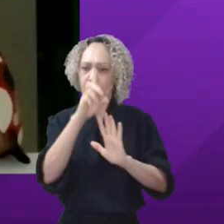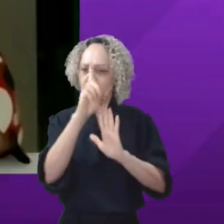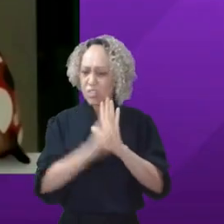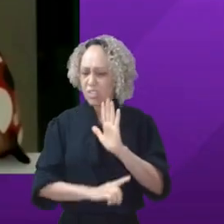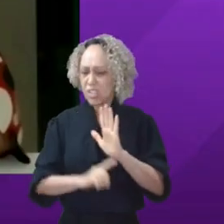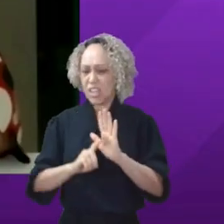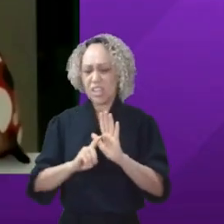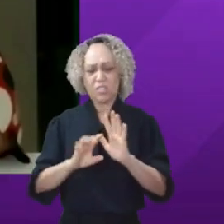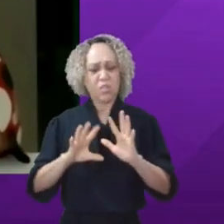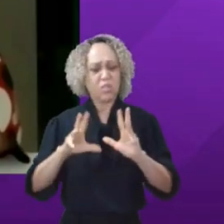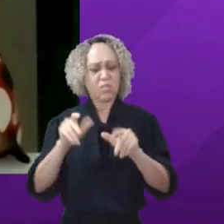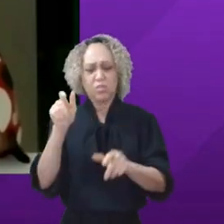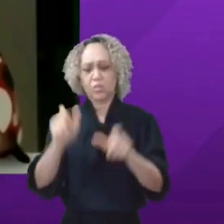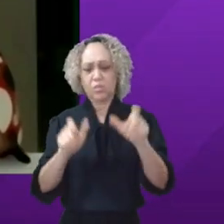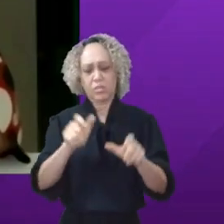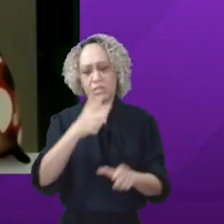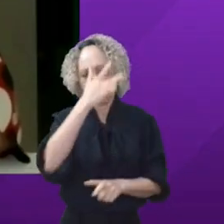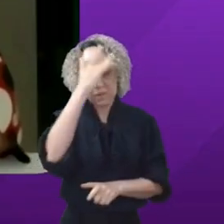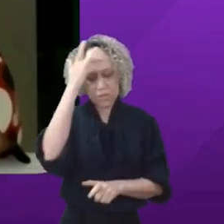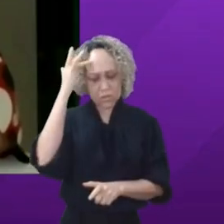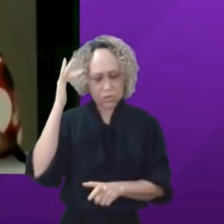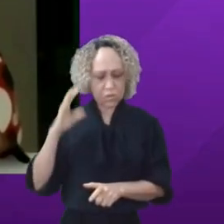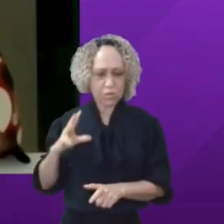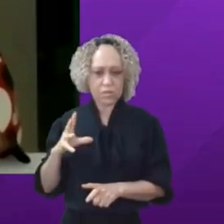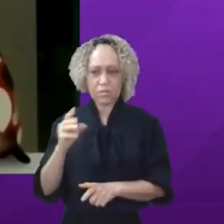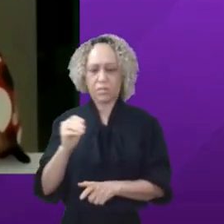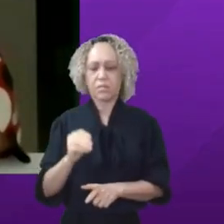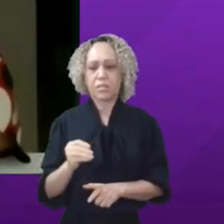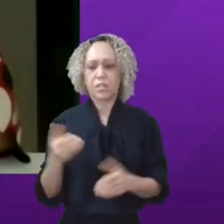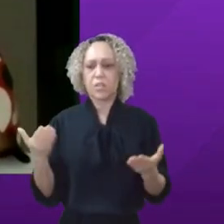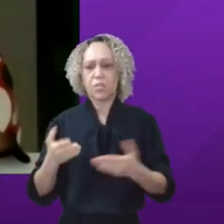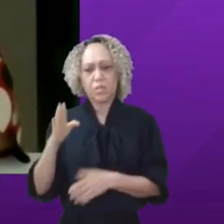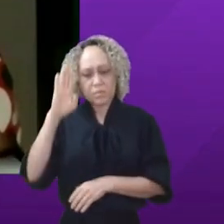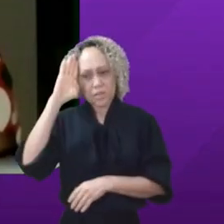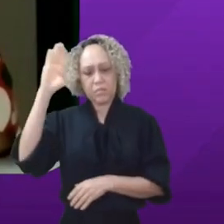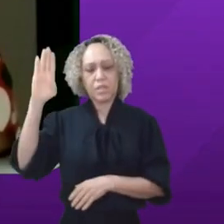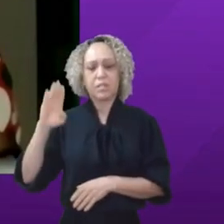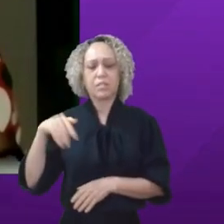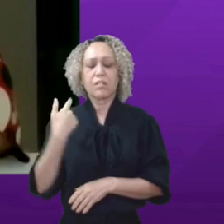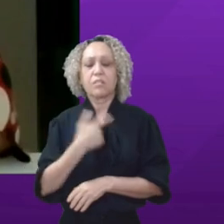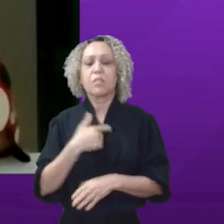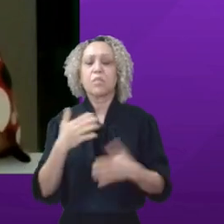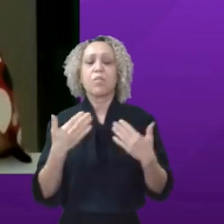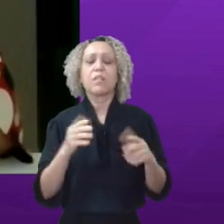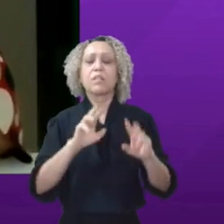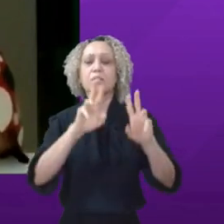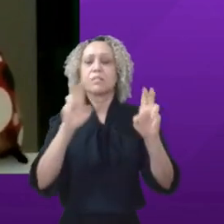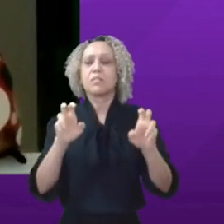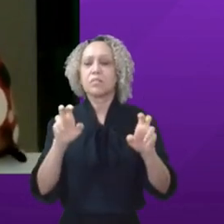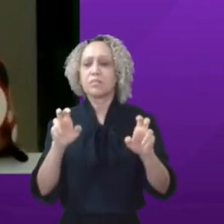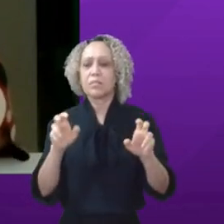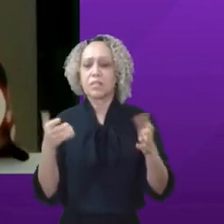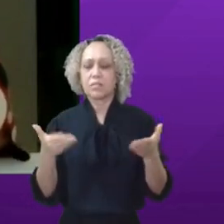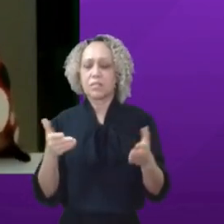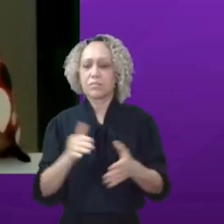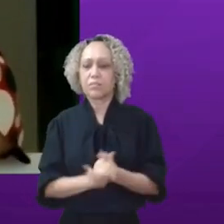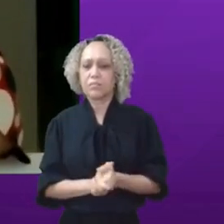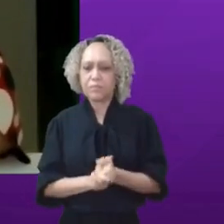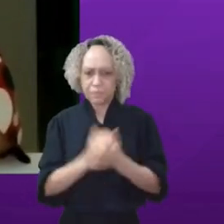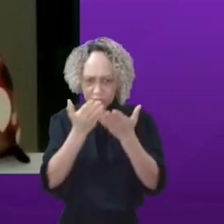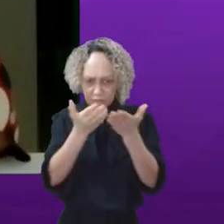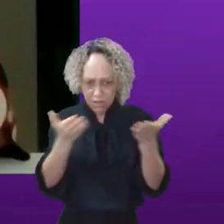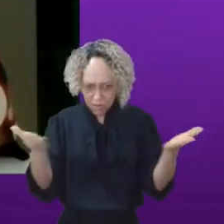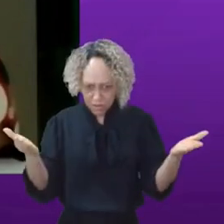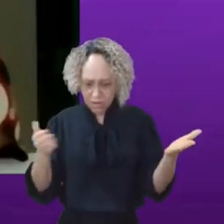de todas as pessoas. E hoje, fundamentalmente, não é, nós vamos falar agora aqui para